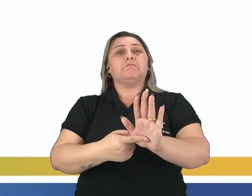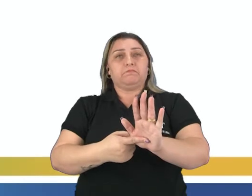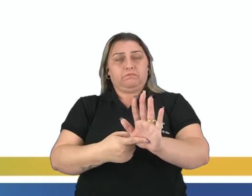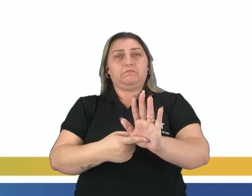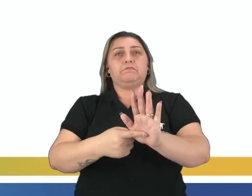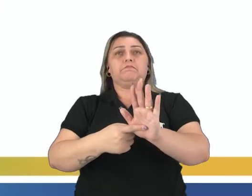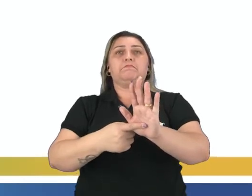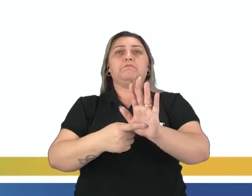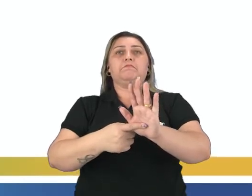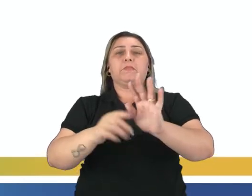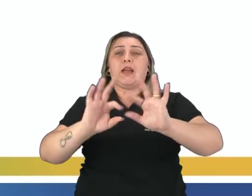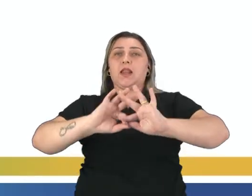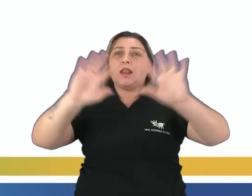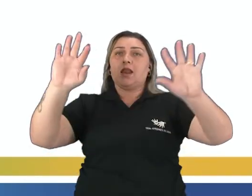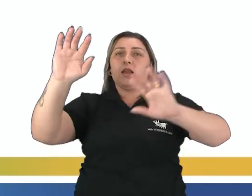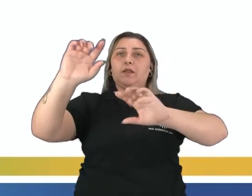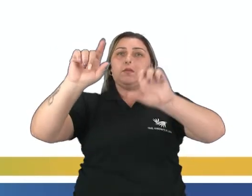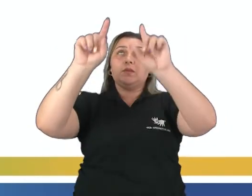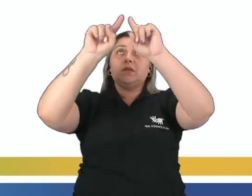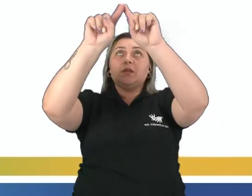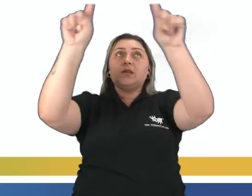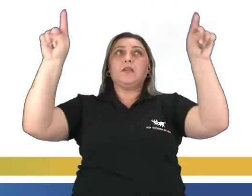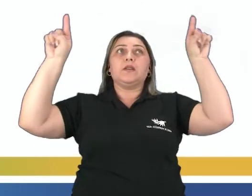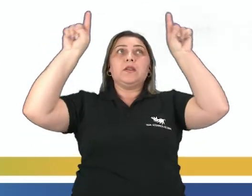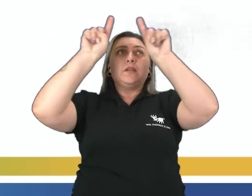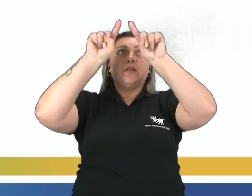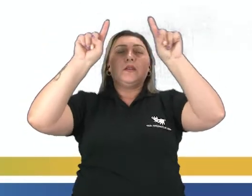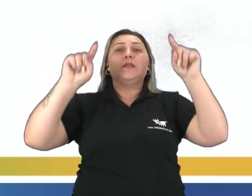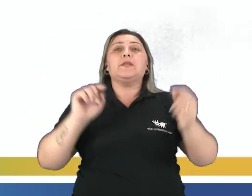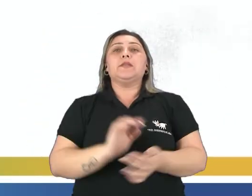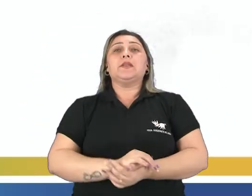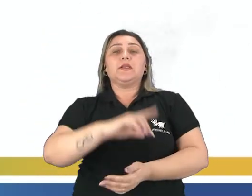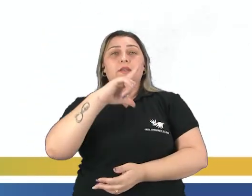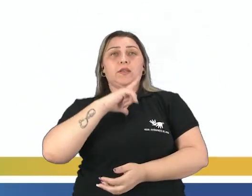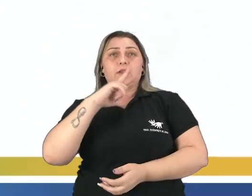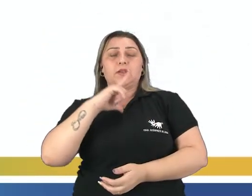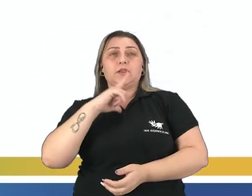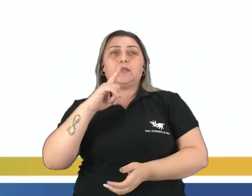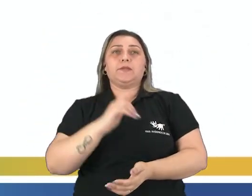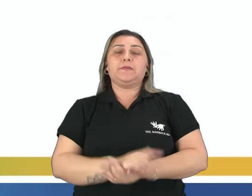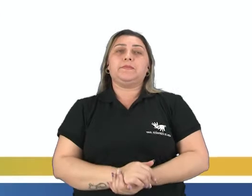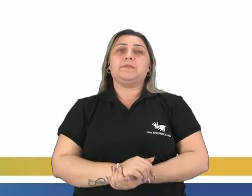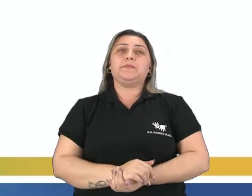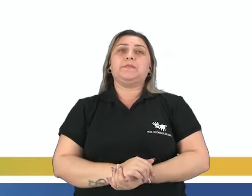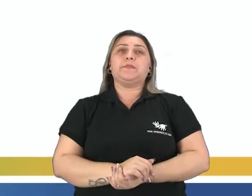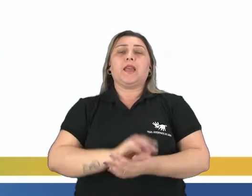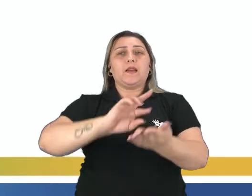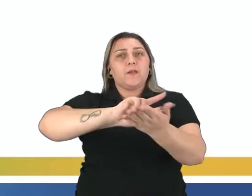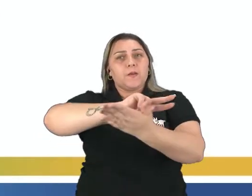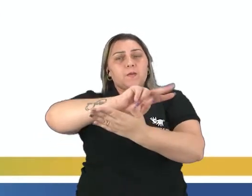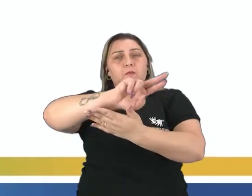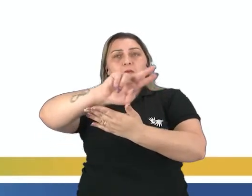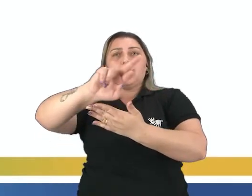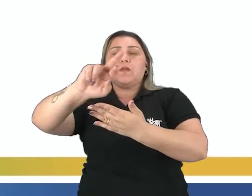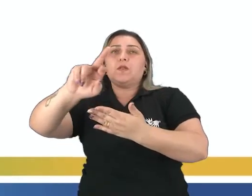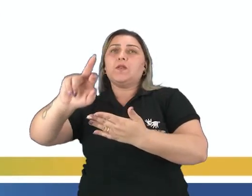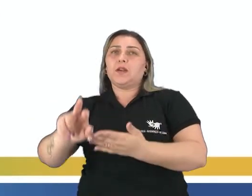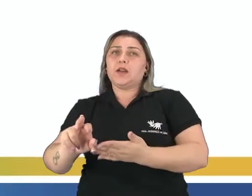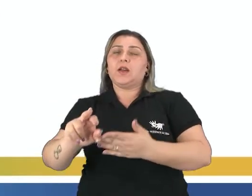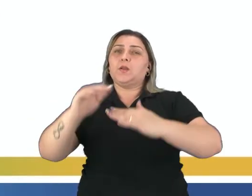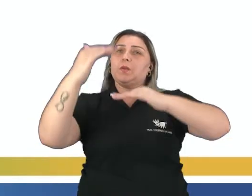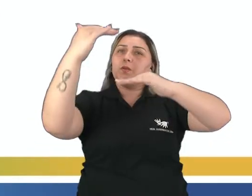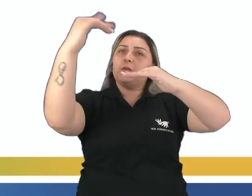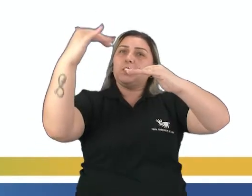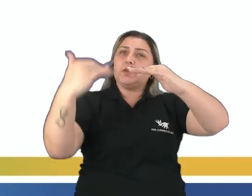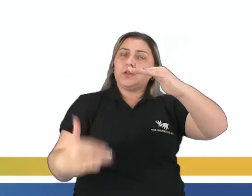pátio aberto, né? Aqui ao lado, nós temos os vários níveis do teatro,